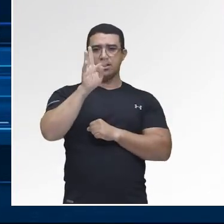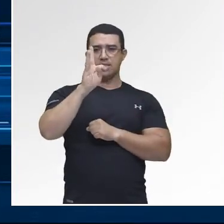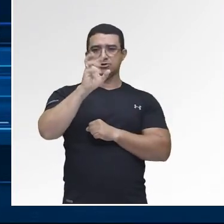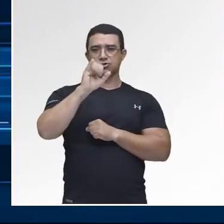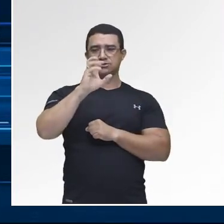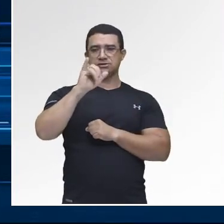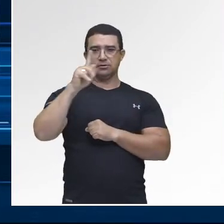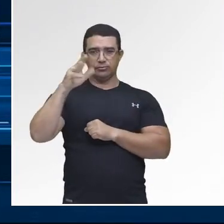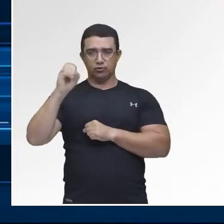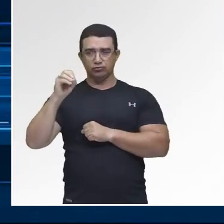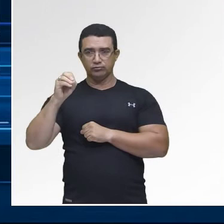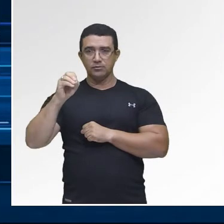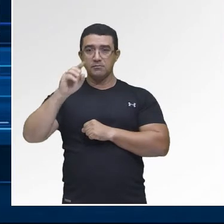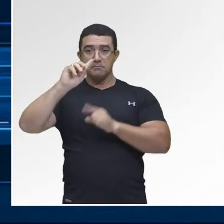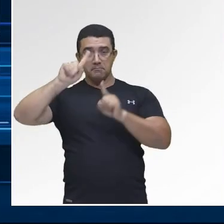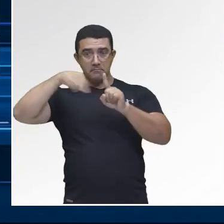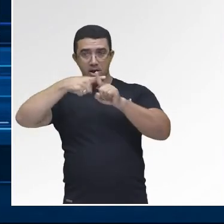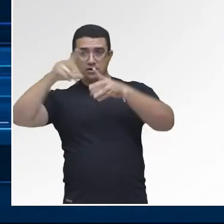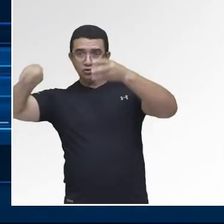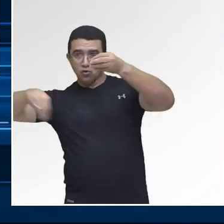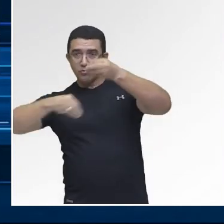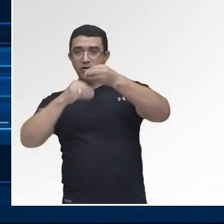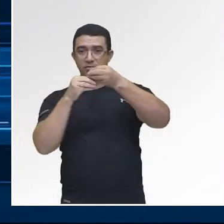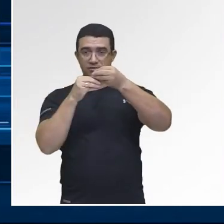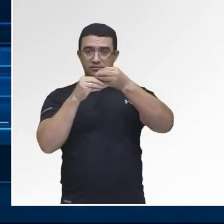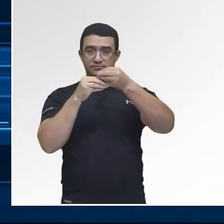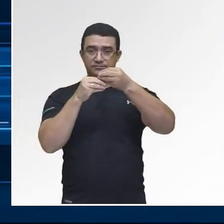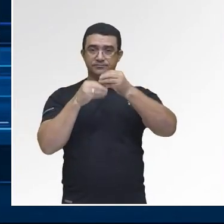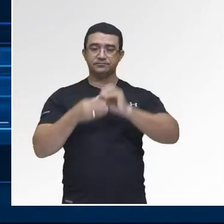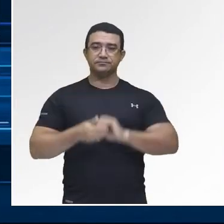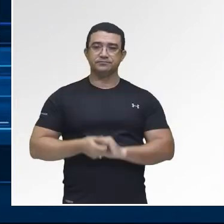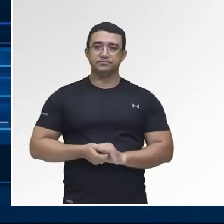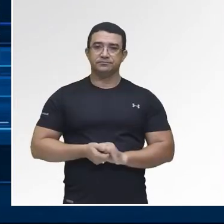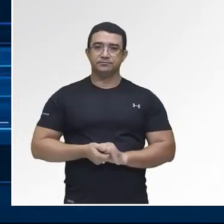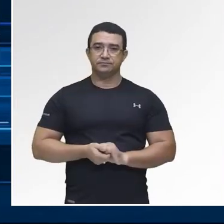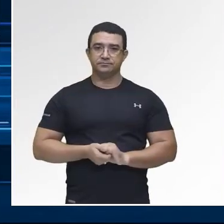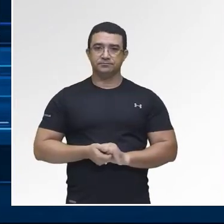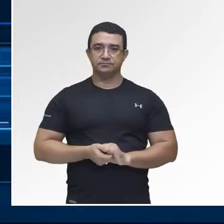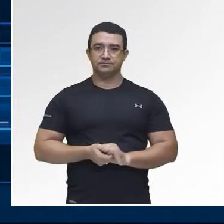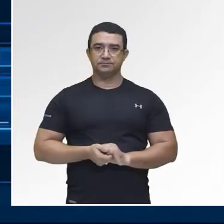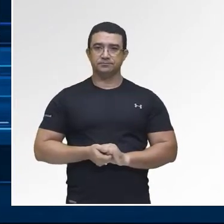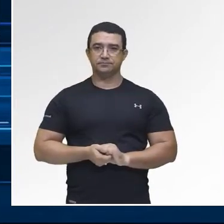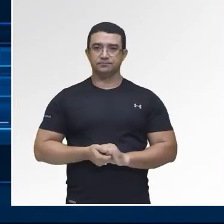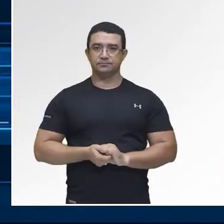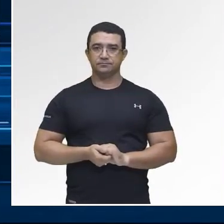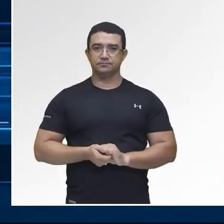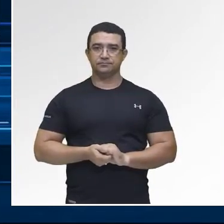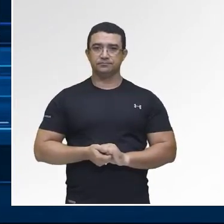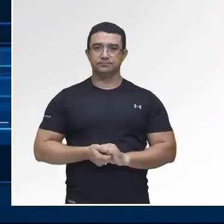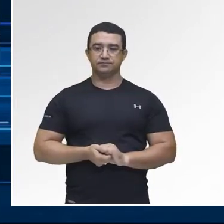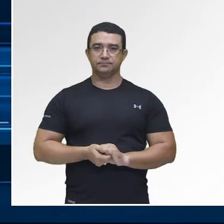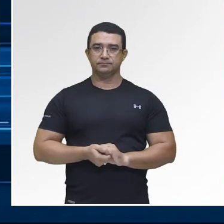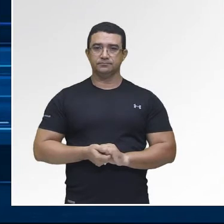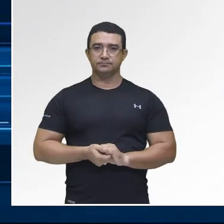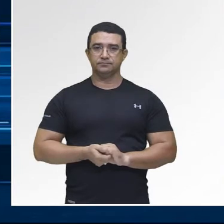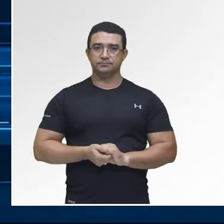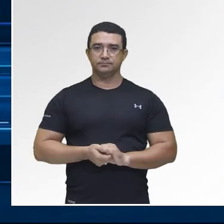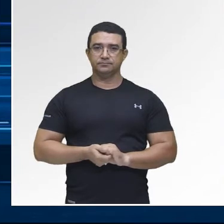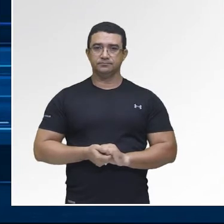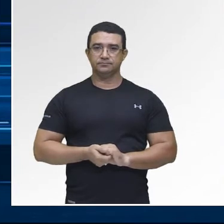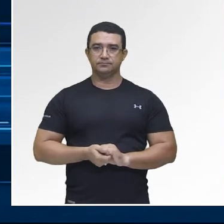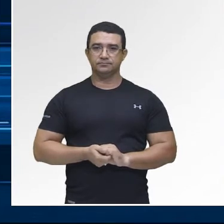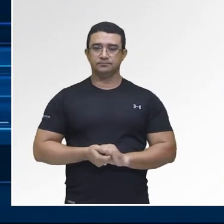tá? They have not visited us for the last 6 years. They have not